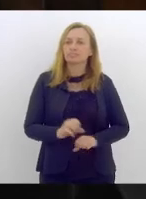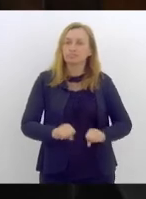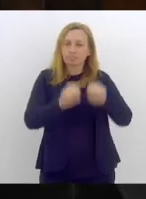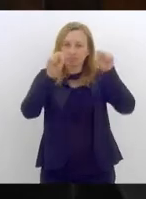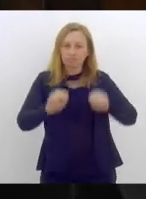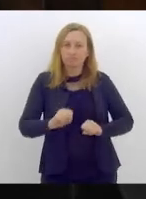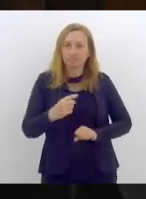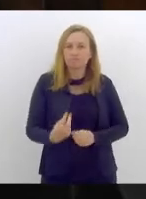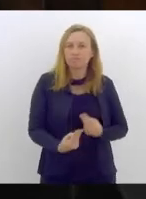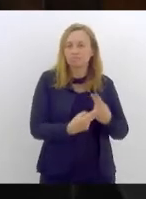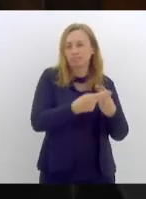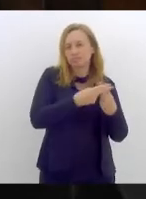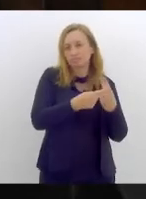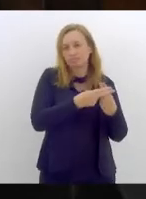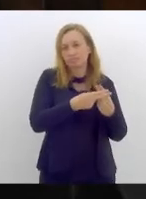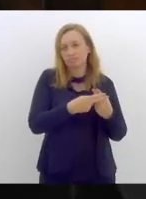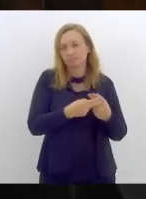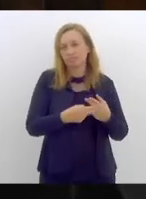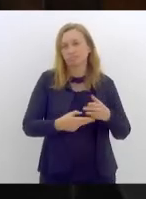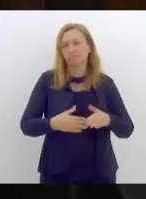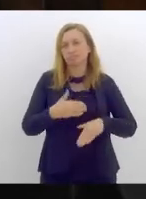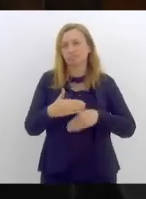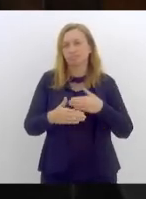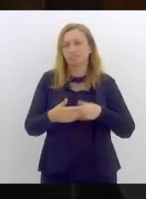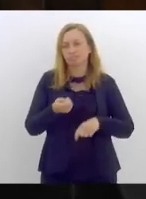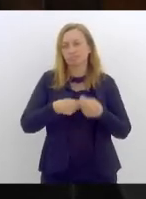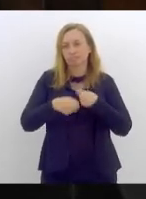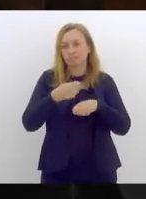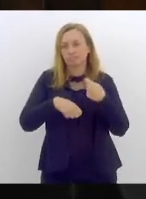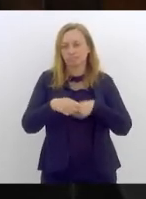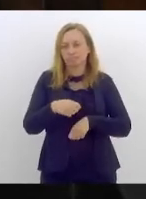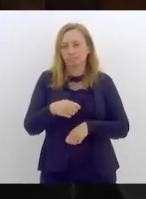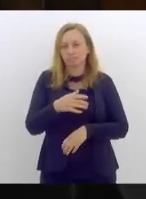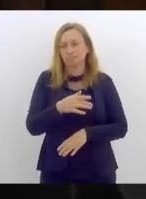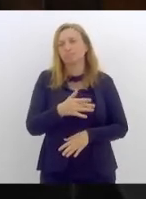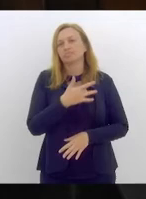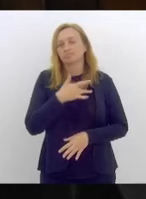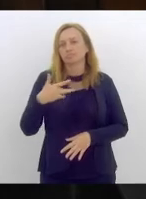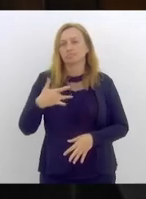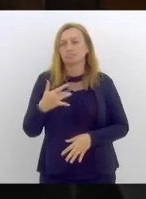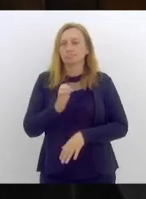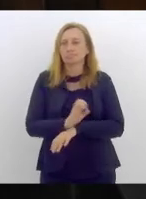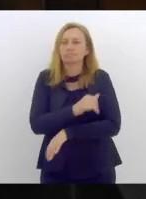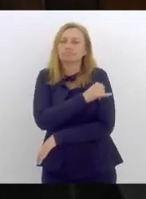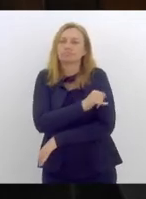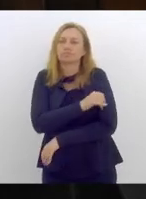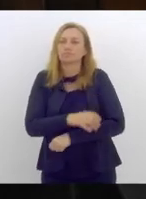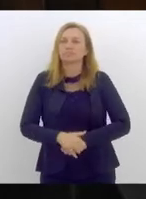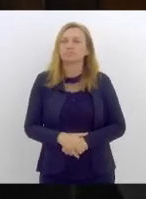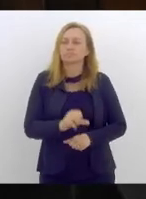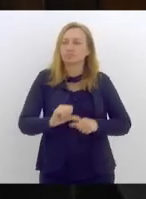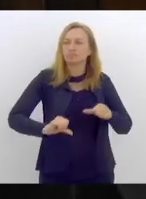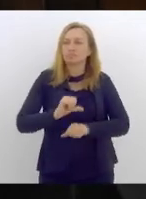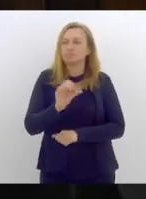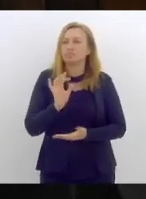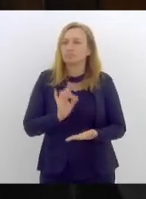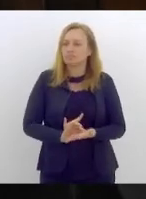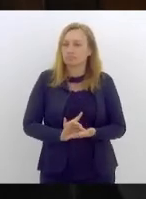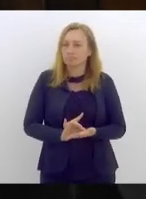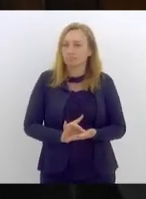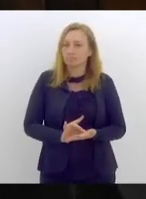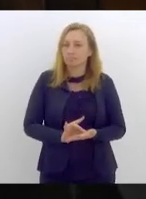Único de Saúde movimentar a economia da saúde no Rio de Janeiro Aqui nós temos a possibilidade de se transformar para um verdadeiro